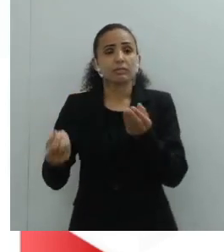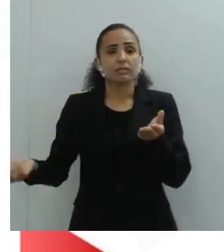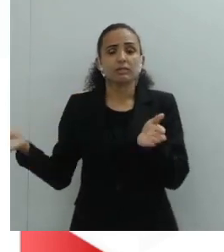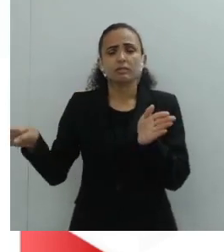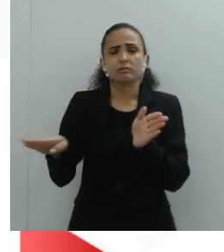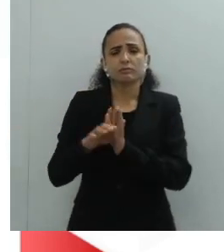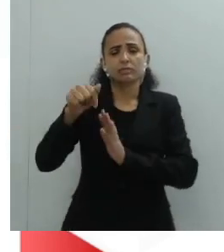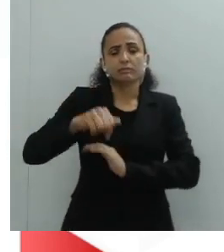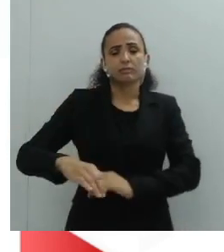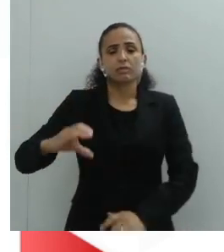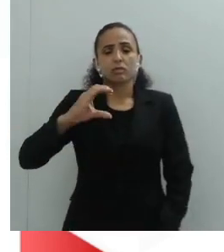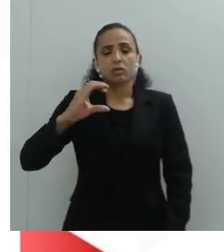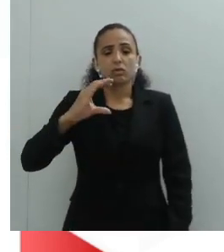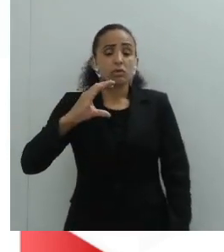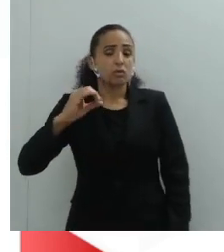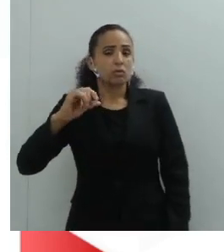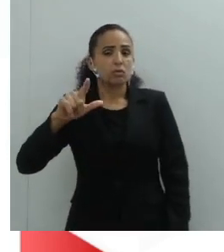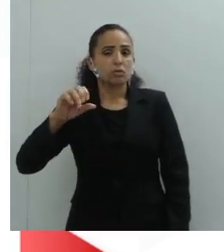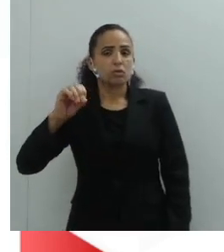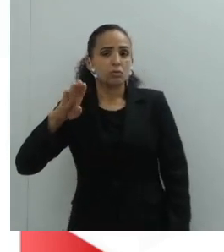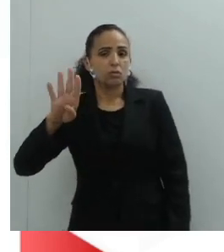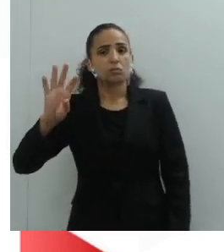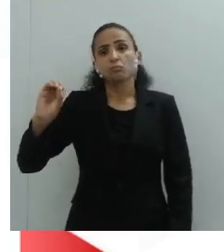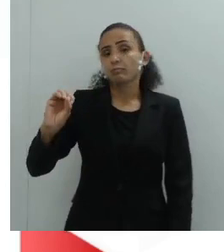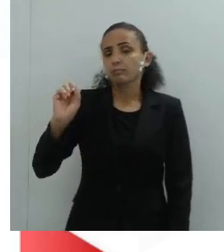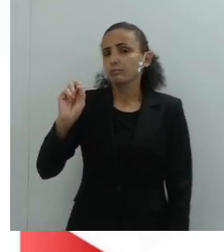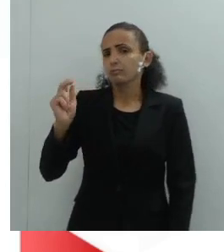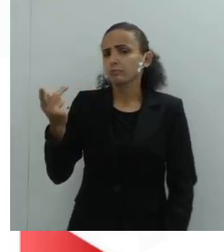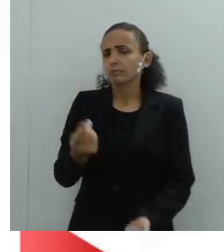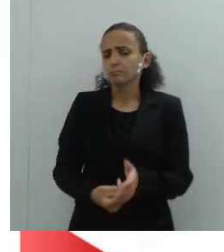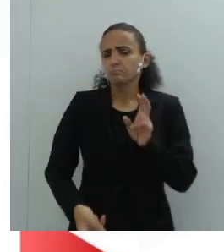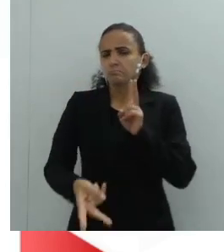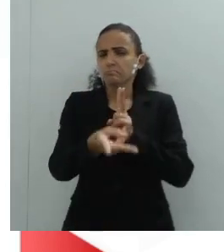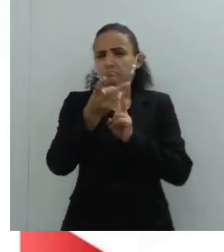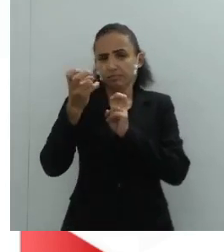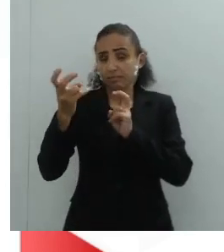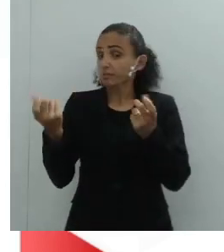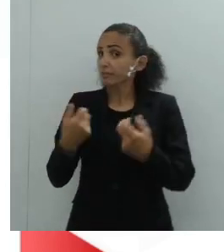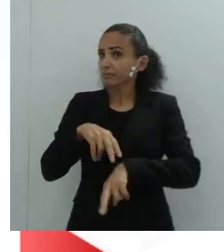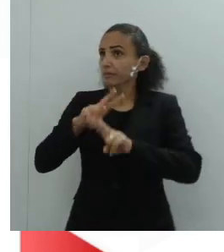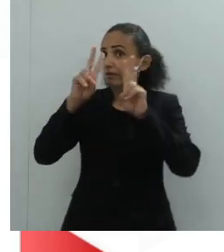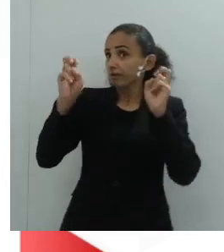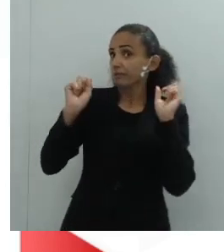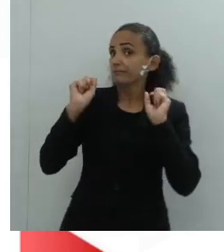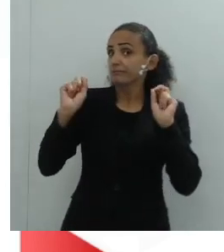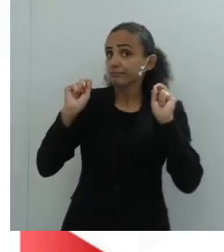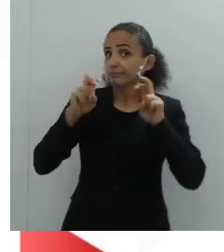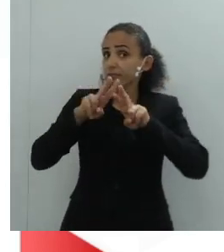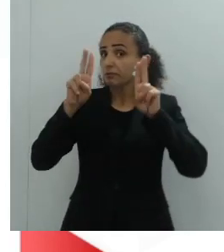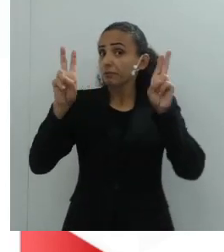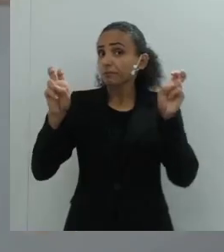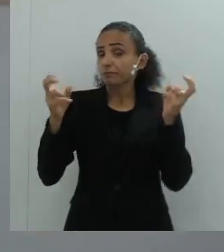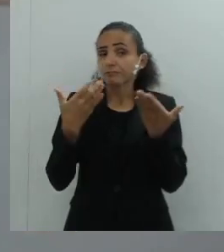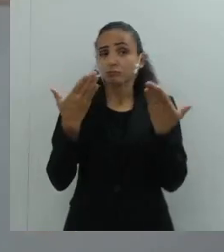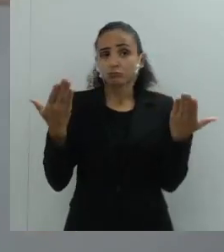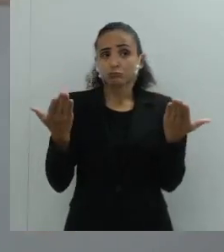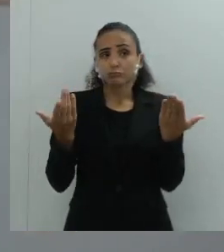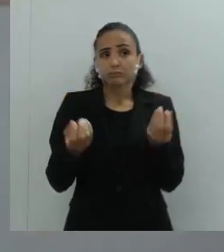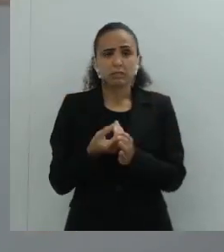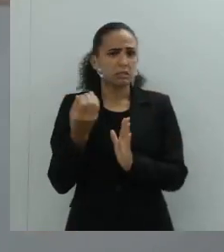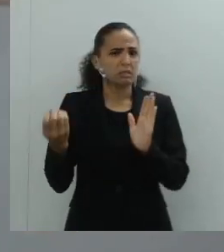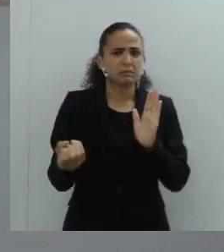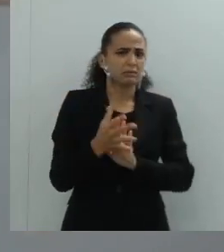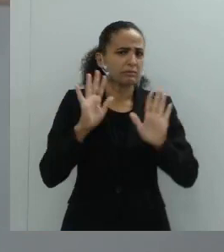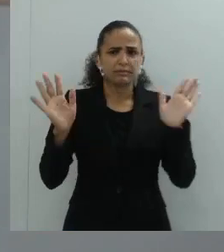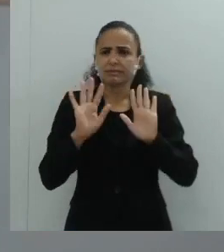às Ilhas das Antilhas, no Caribe. E assim descobria, entre aspas, né, eu coloquei, porque não descobriu